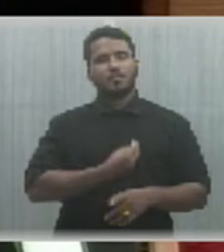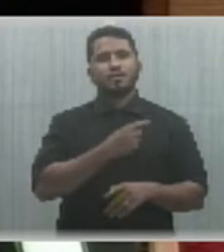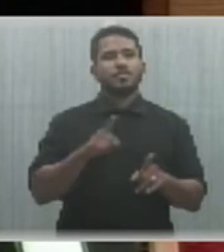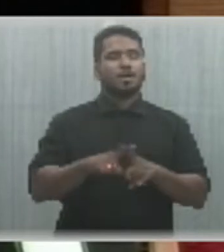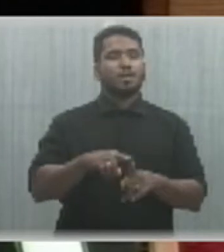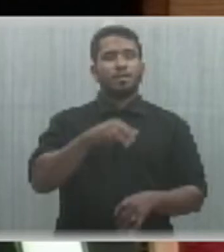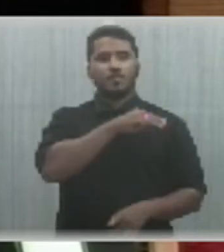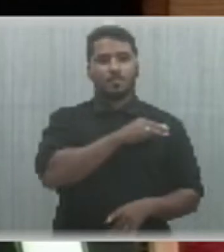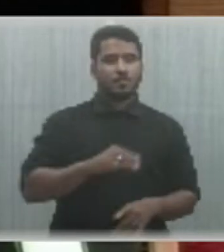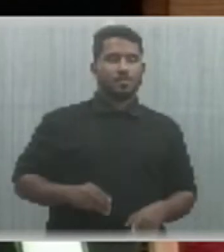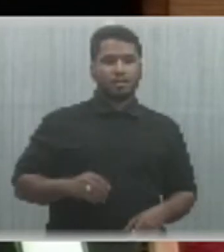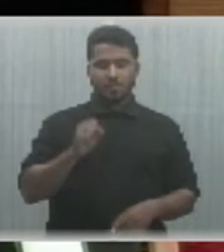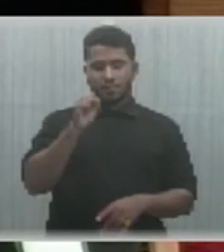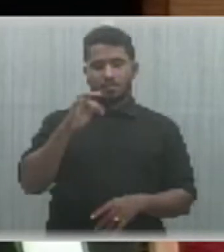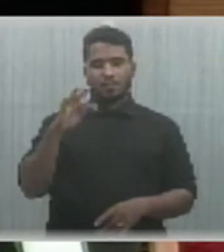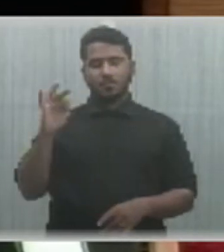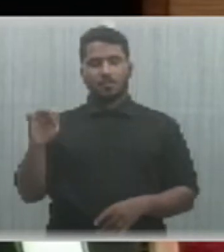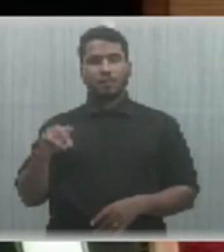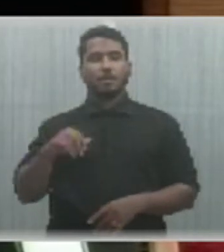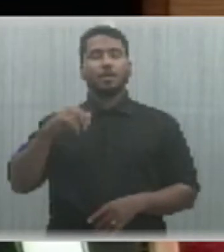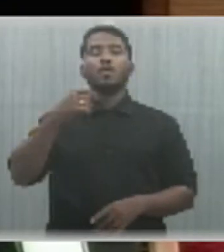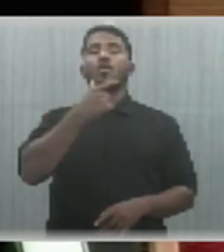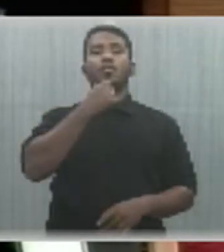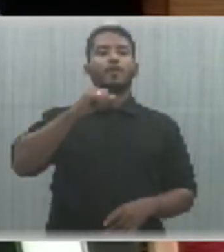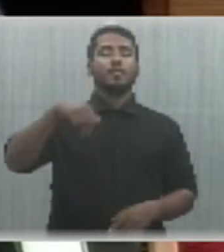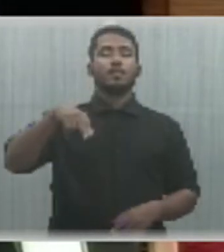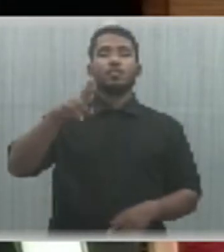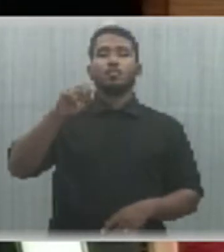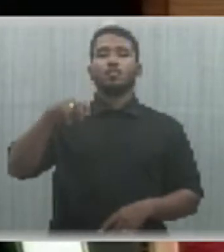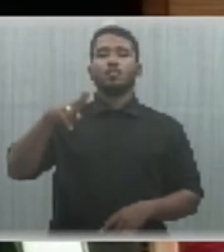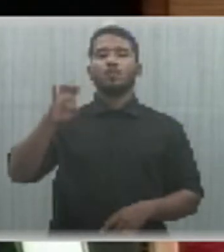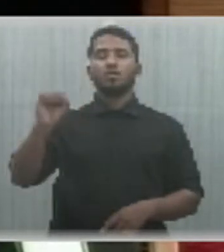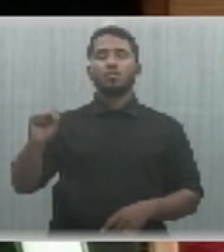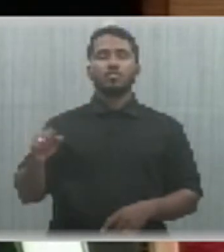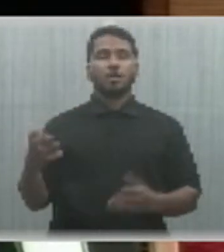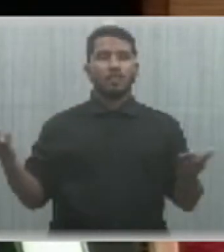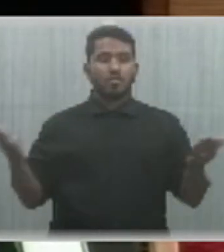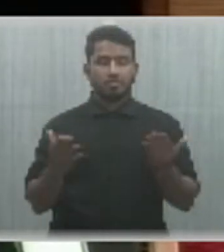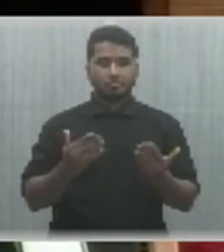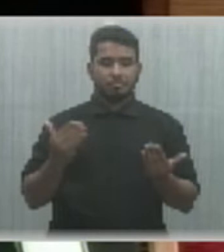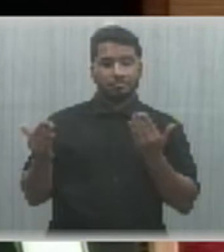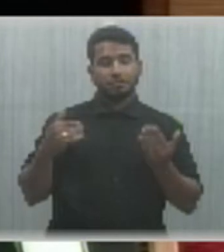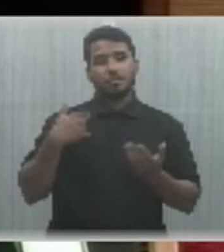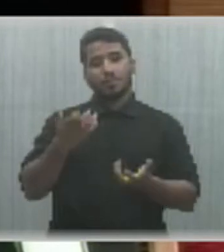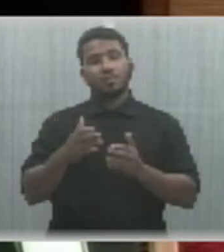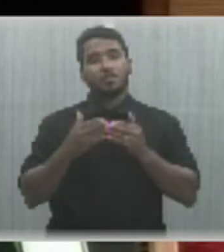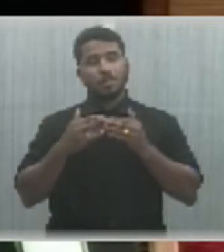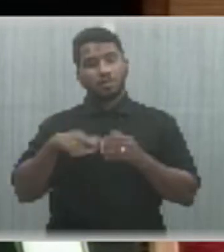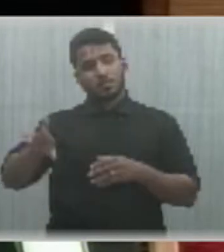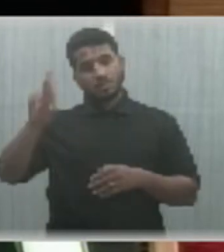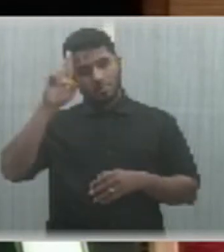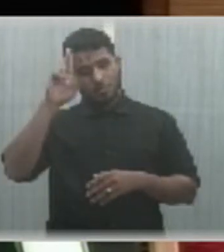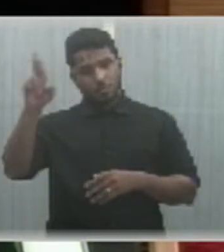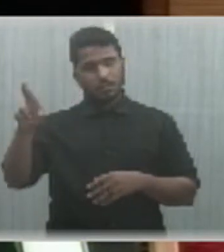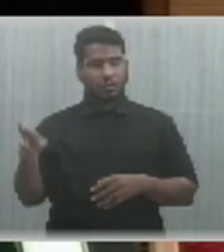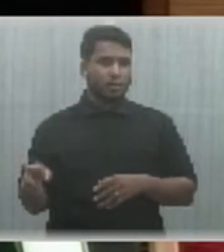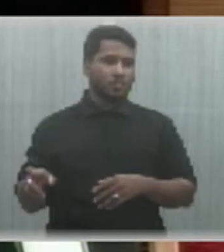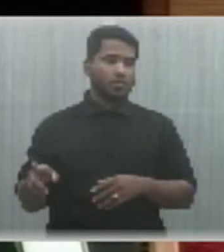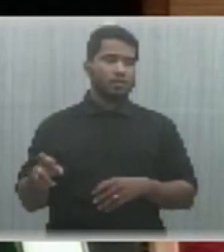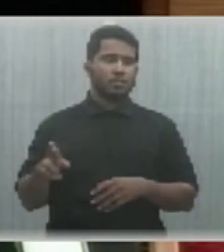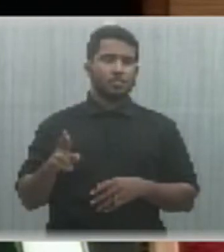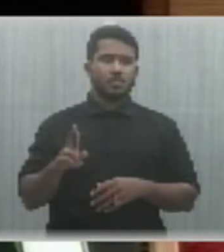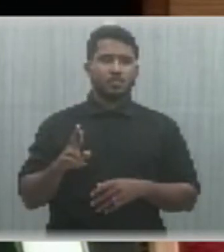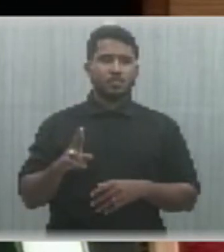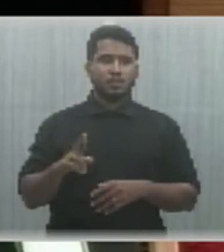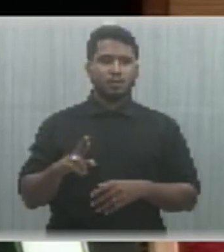ministro do STF, Nunes Marques. Paralelo a isso, eu venho aqui pedir ao diretor do geral,